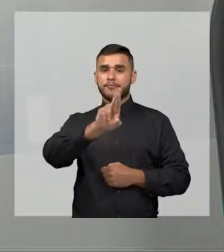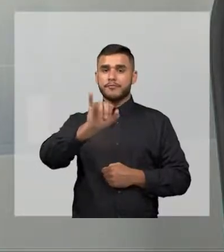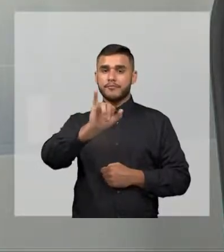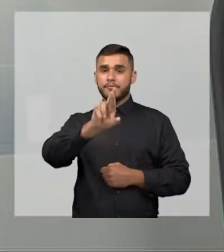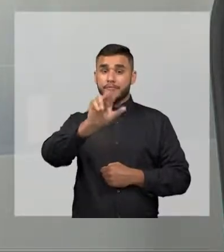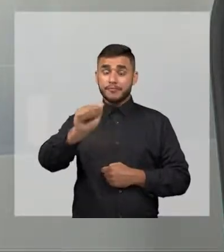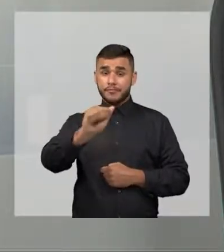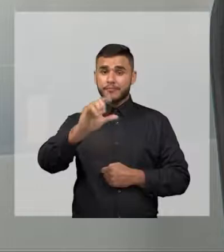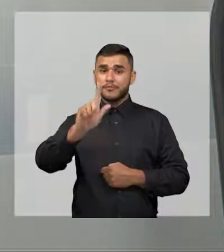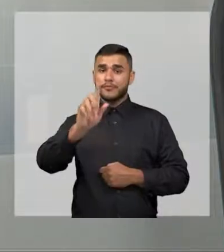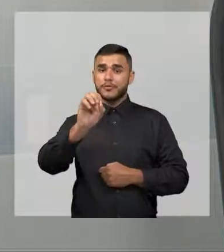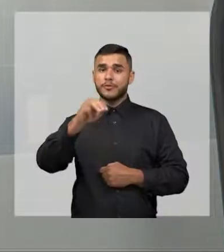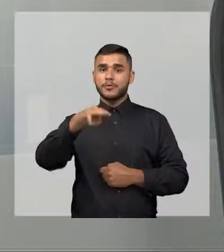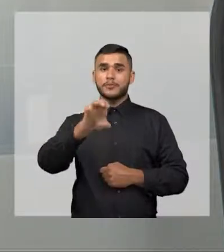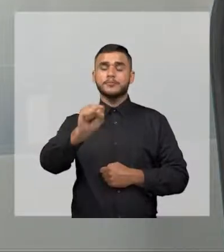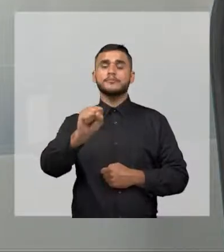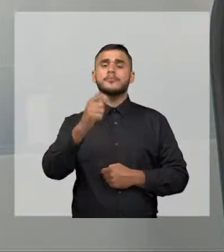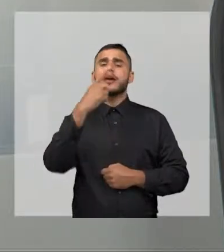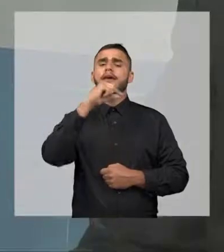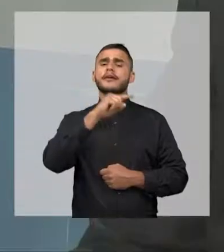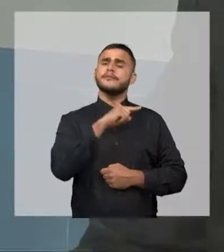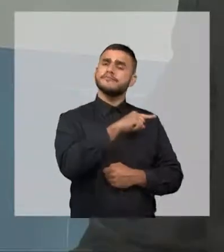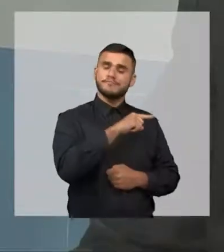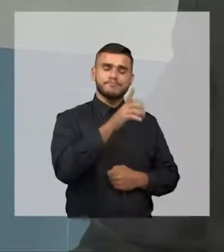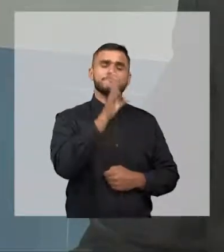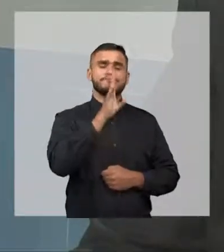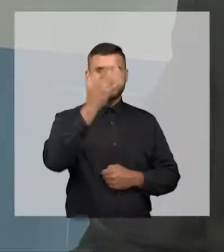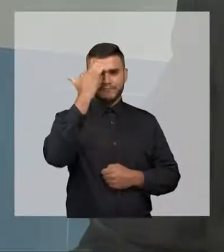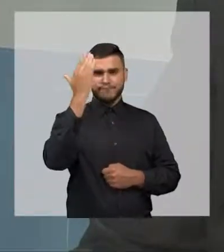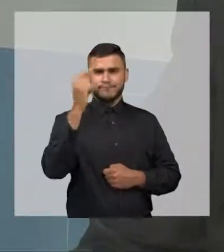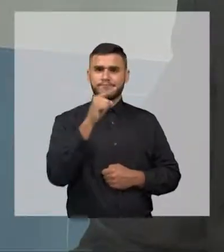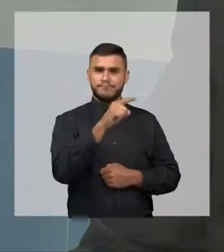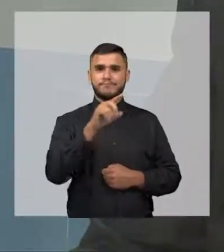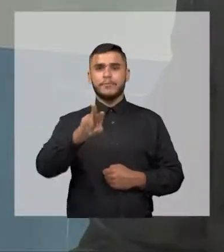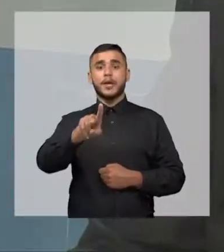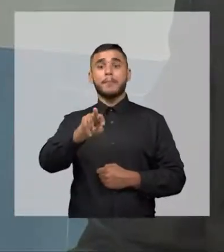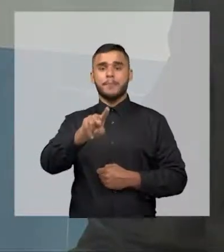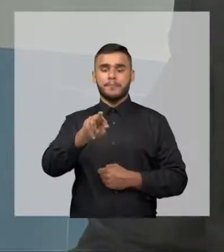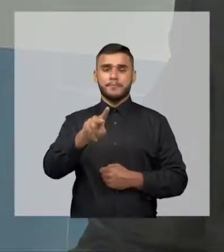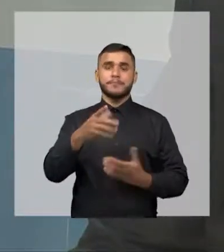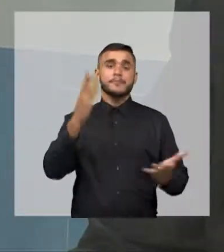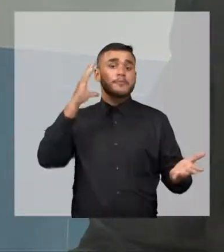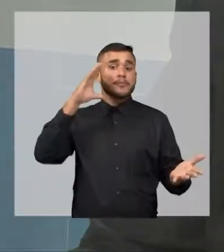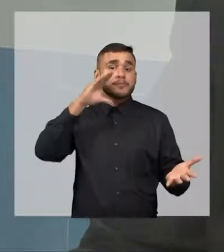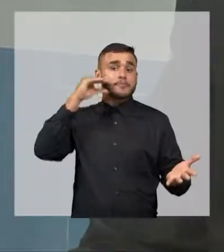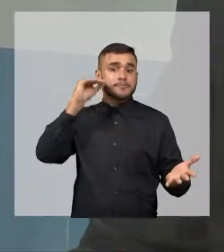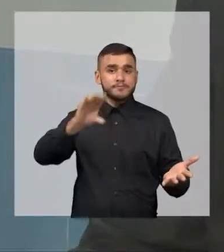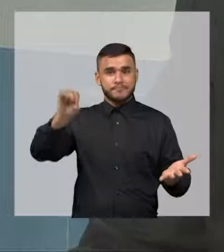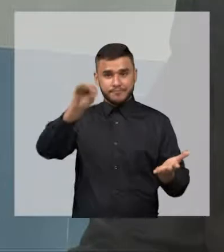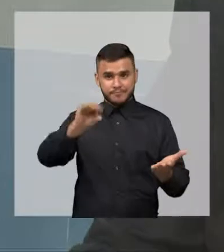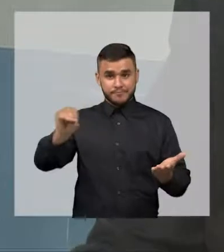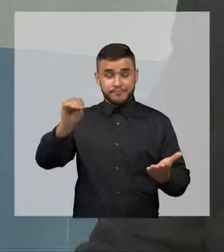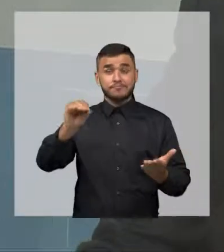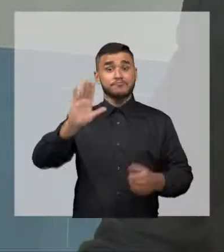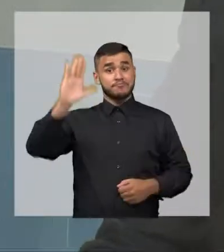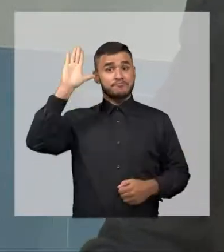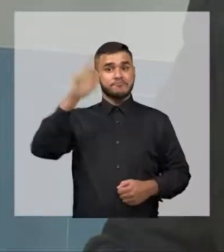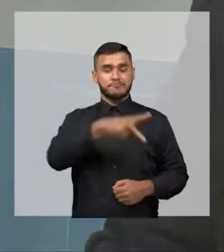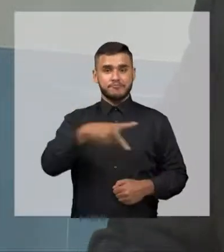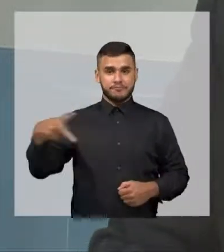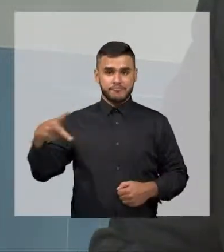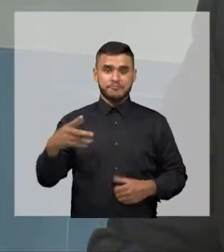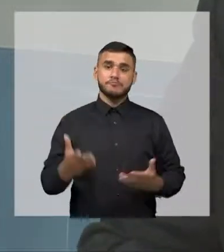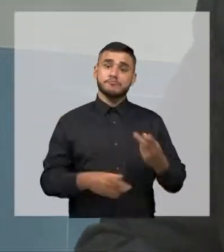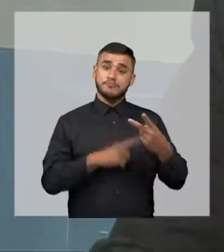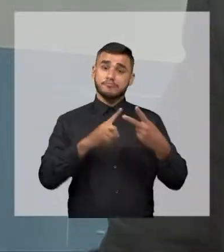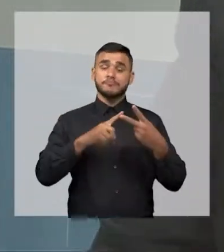Lia é irmã do nosso candidato a presidente, cearense candidato a presidente Ciro Gomes, irmã do ex-governador Ciro Gomes. Doutora Lia é médica,